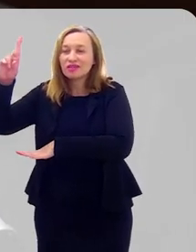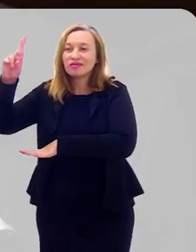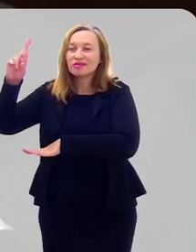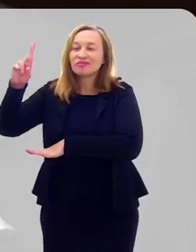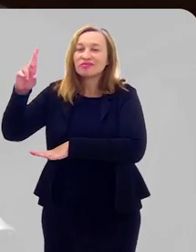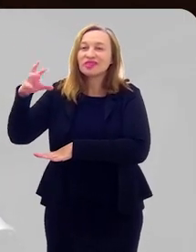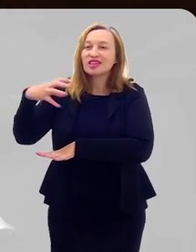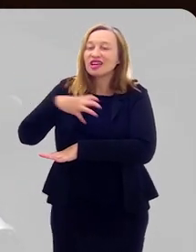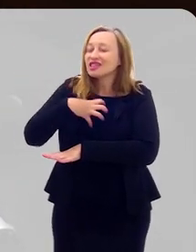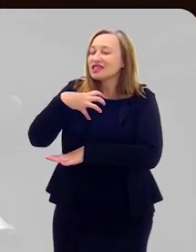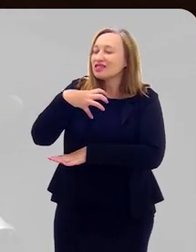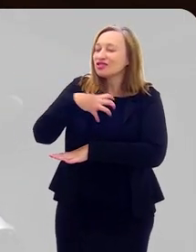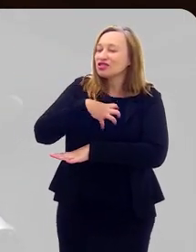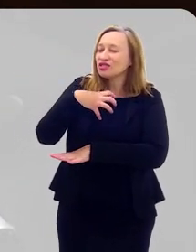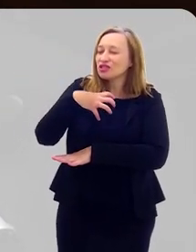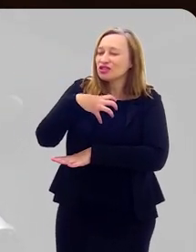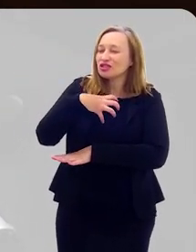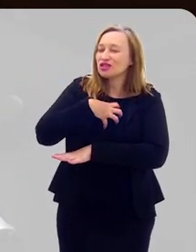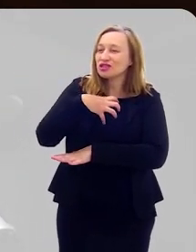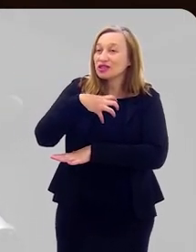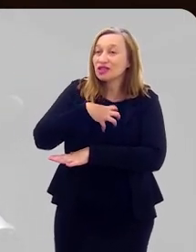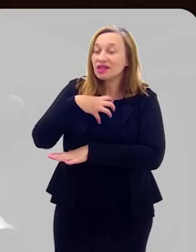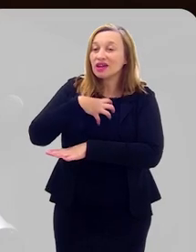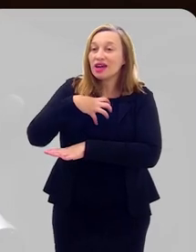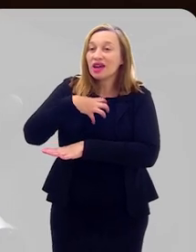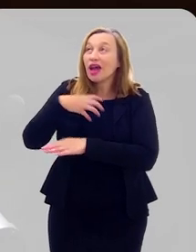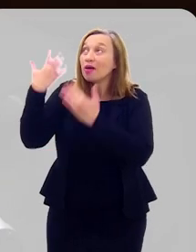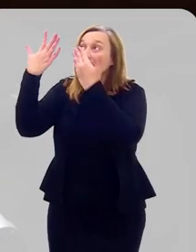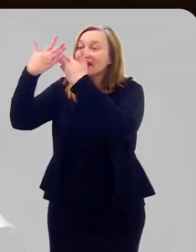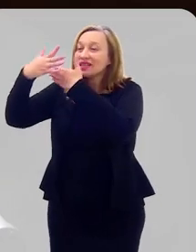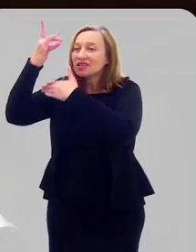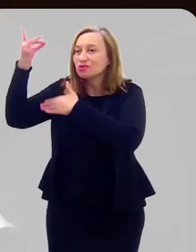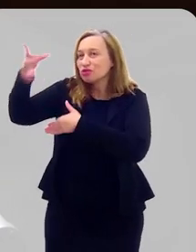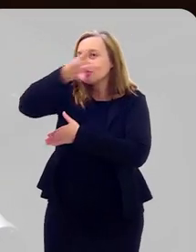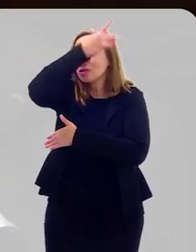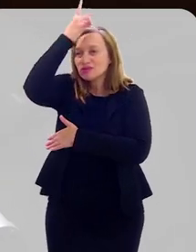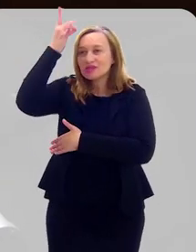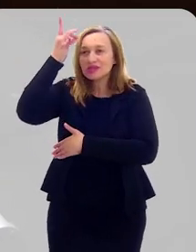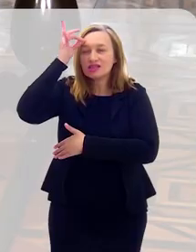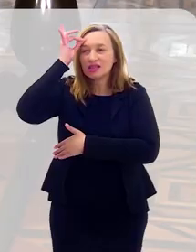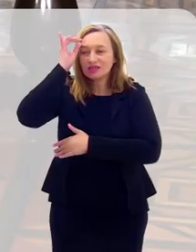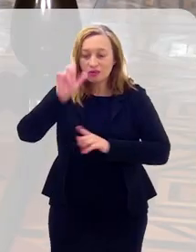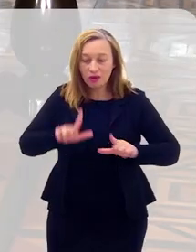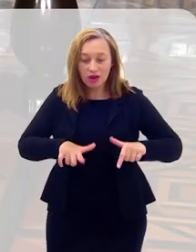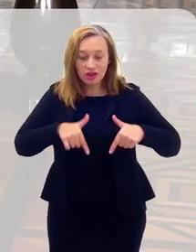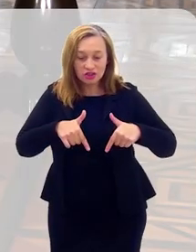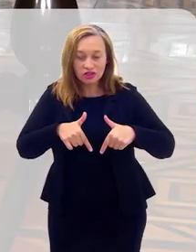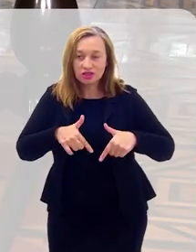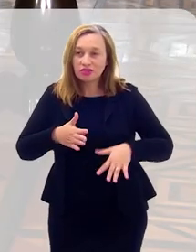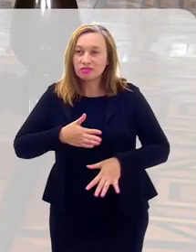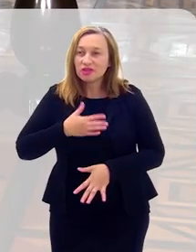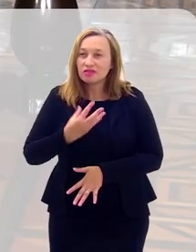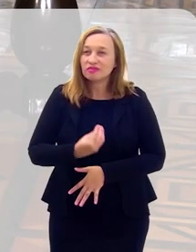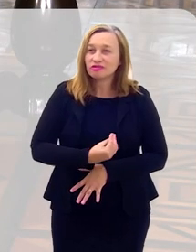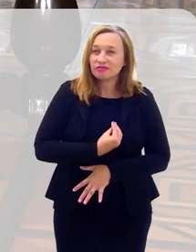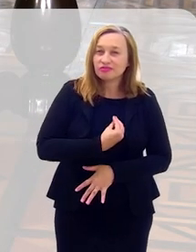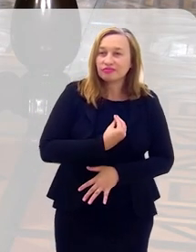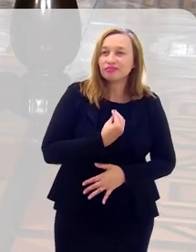pra exalar fragrância de